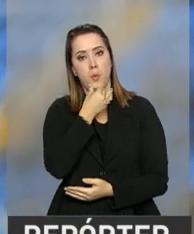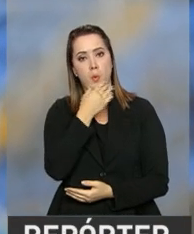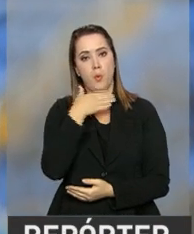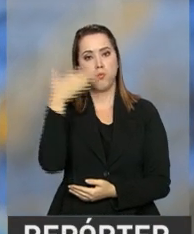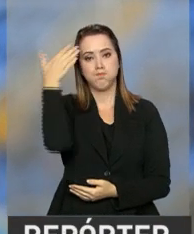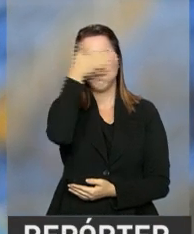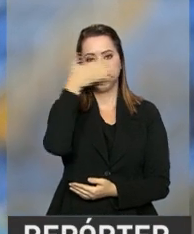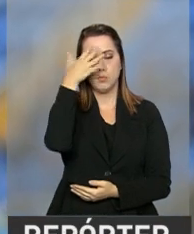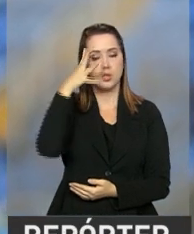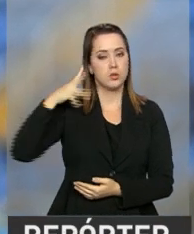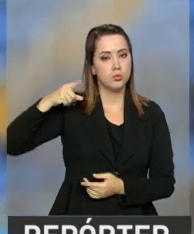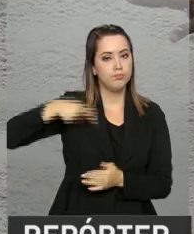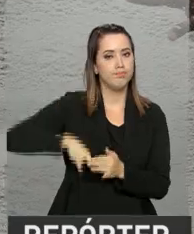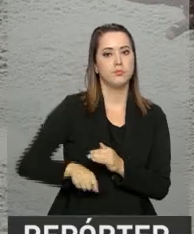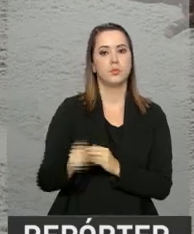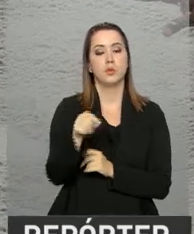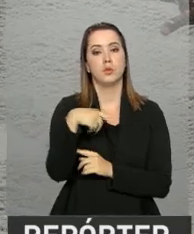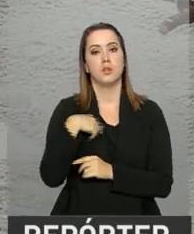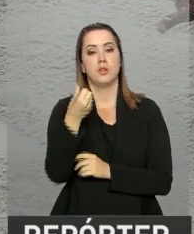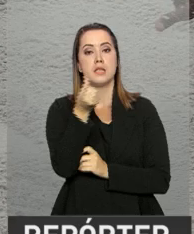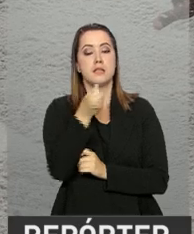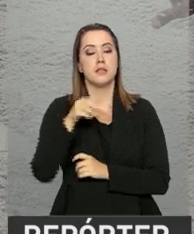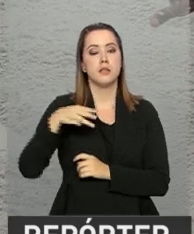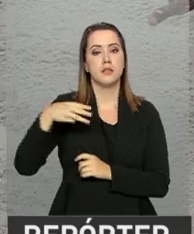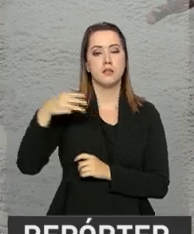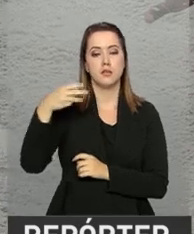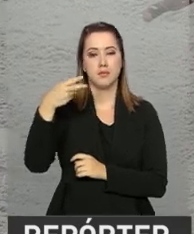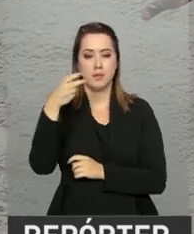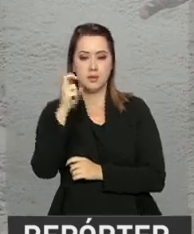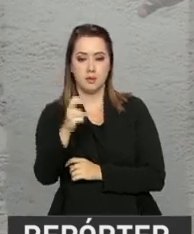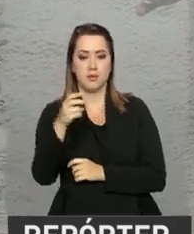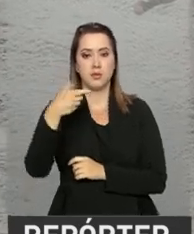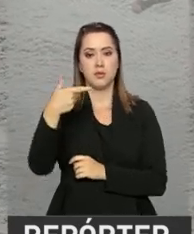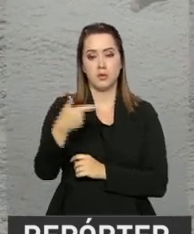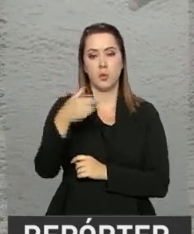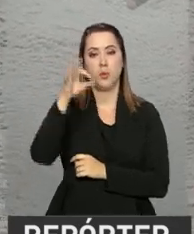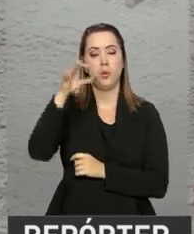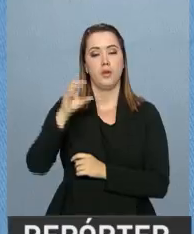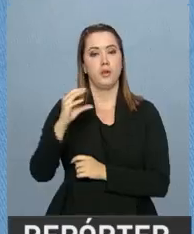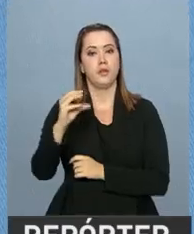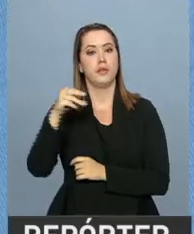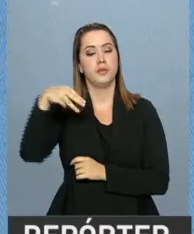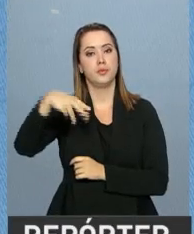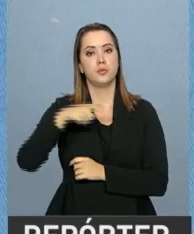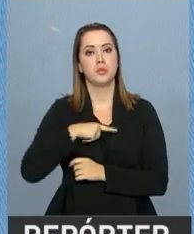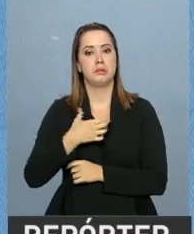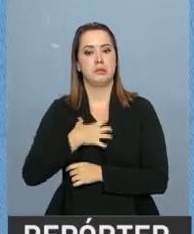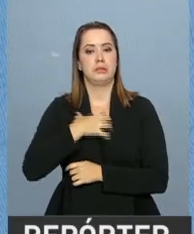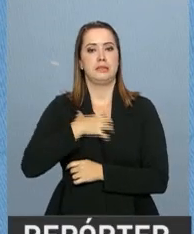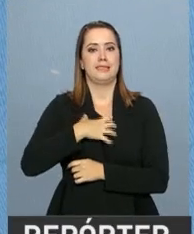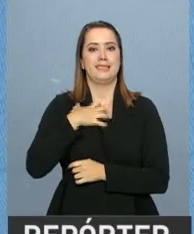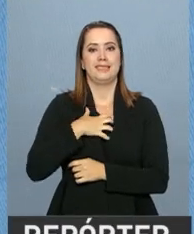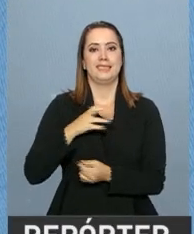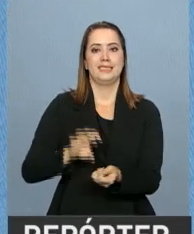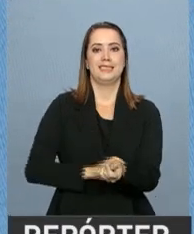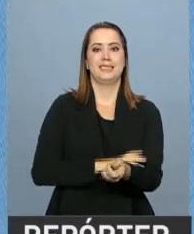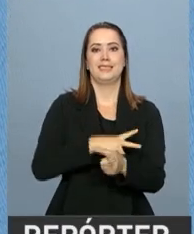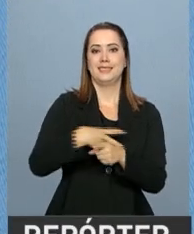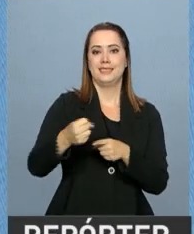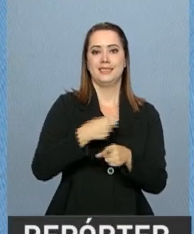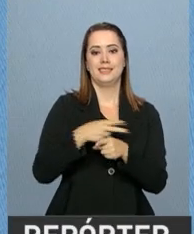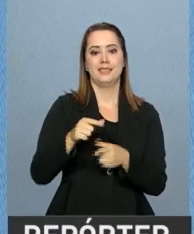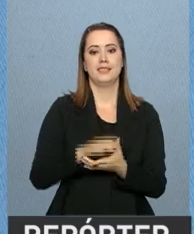atingiu a marca de 6,52 cm no último salto e a emoção da Vitória veio antes mesmo da